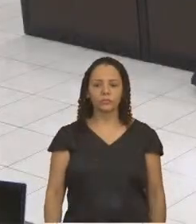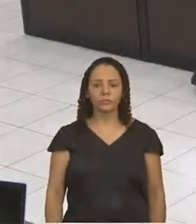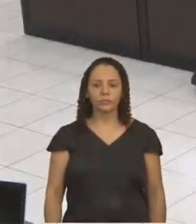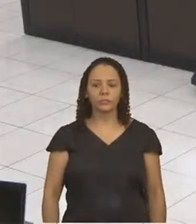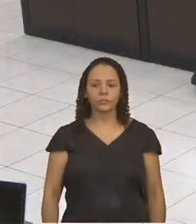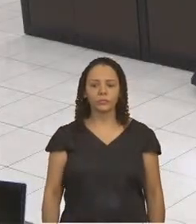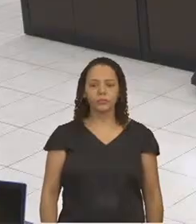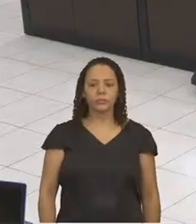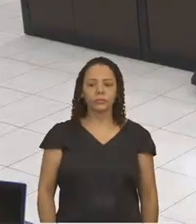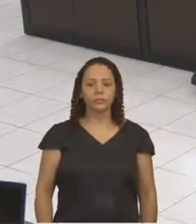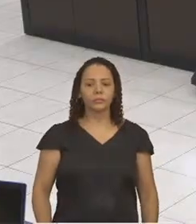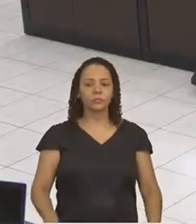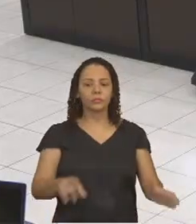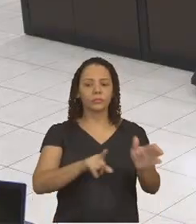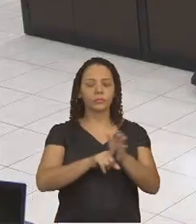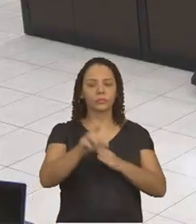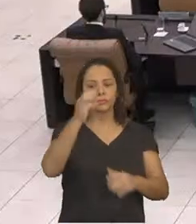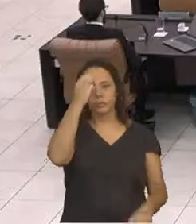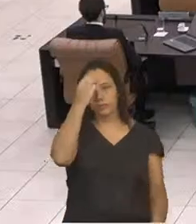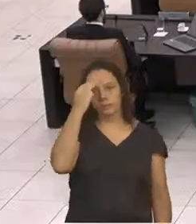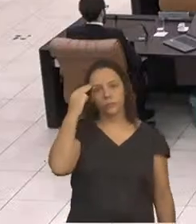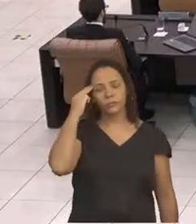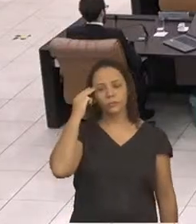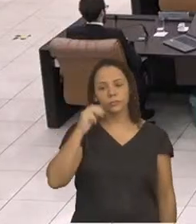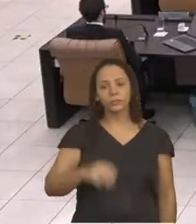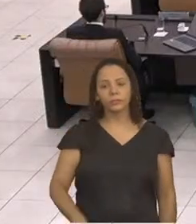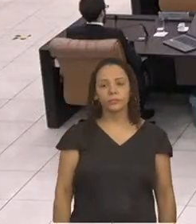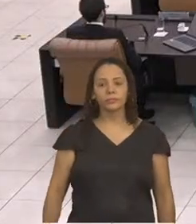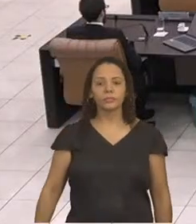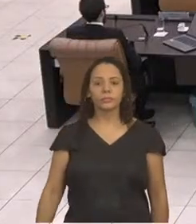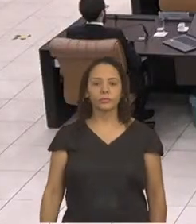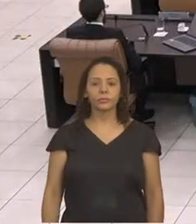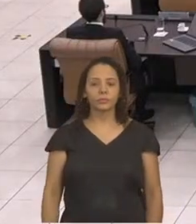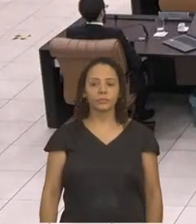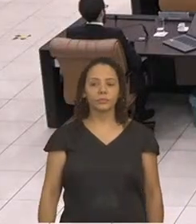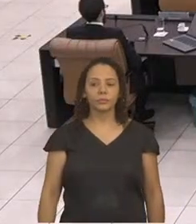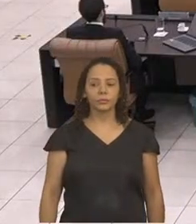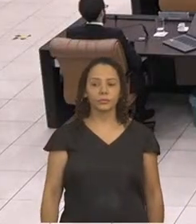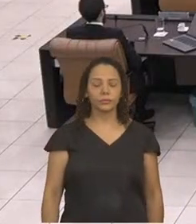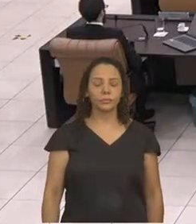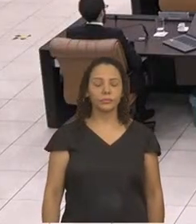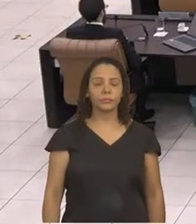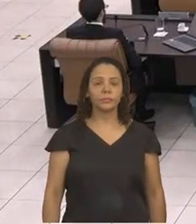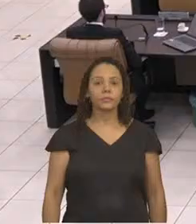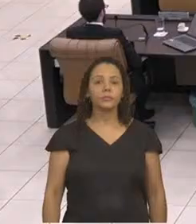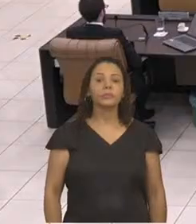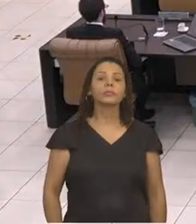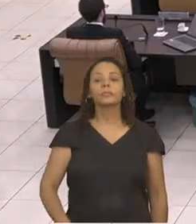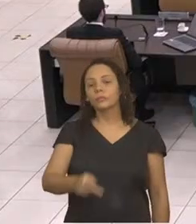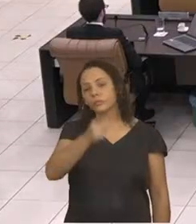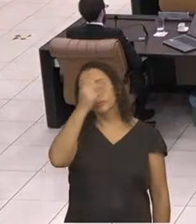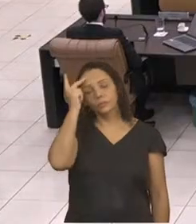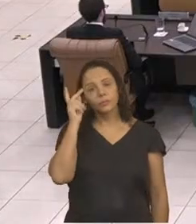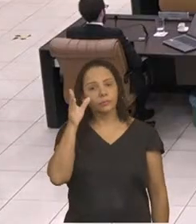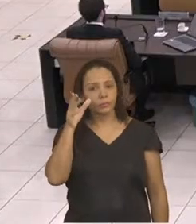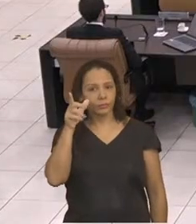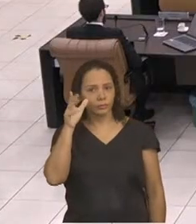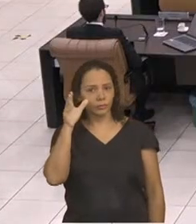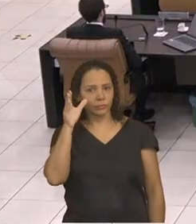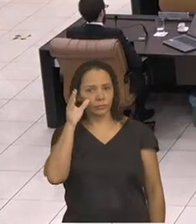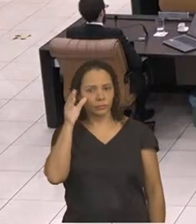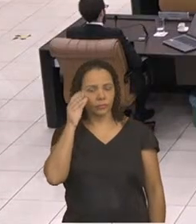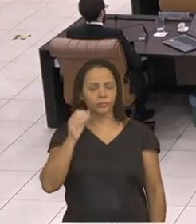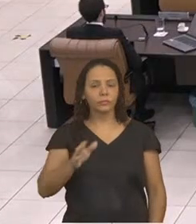Como vota a vereadora Maria Amélia, só gostaria de deixar para quem está nos assistindo que nós estamos